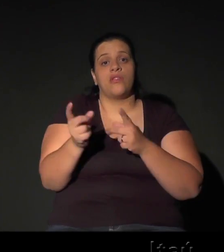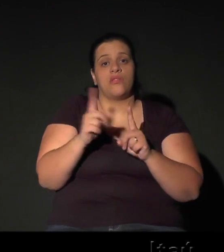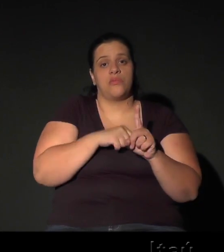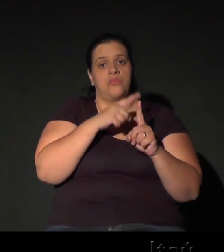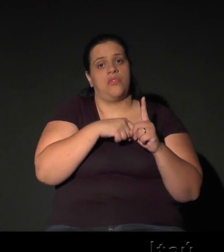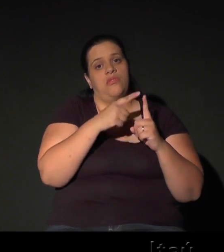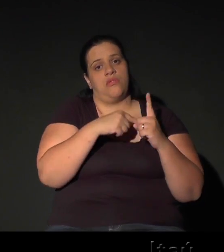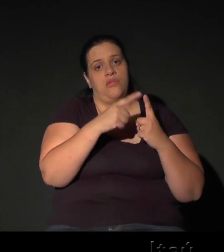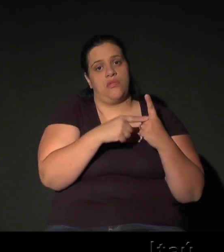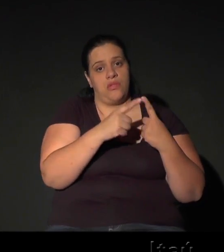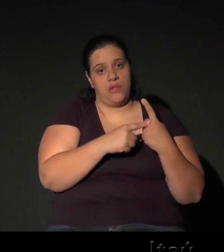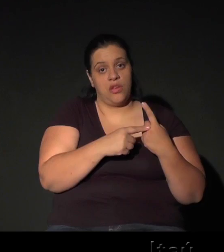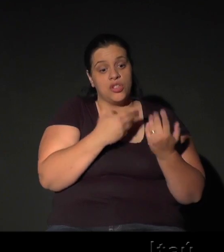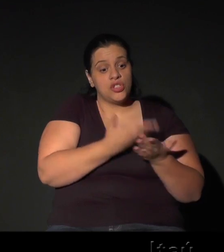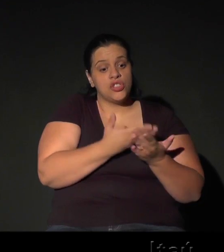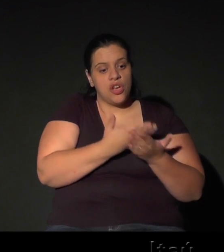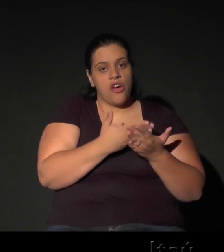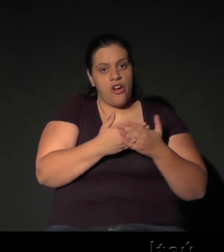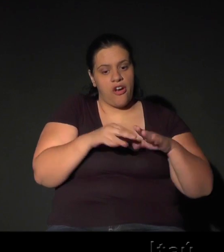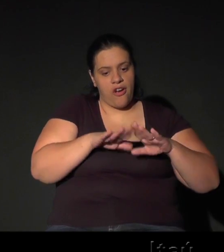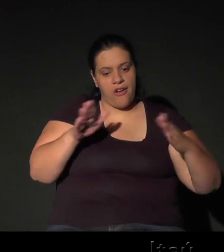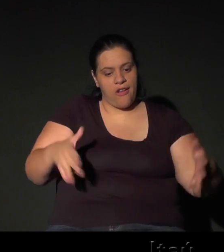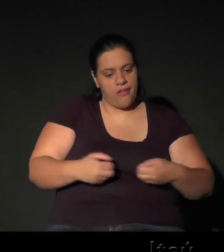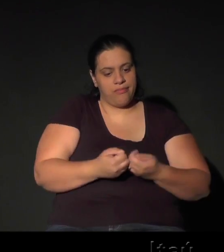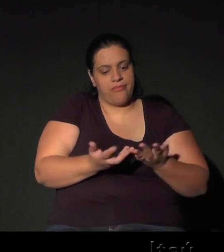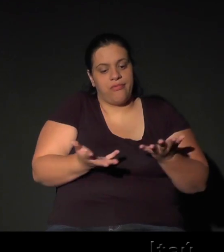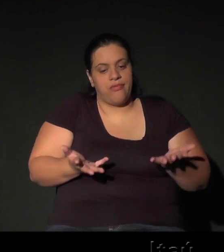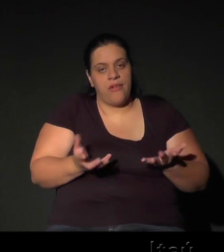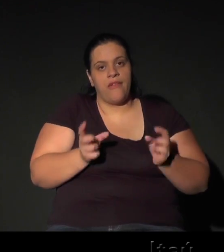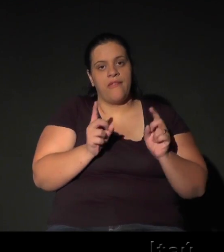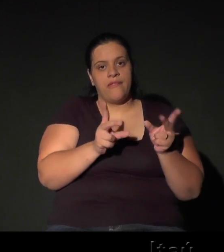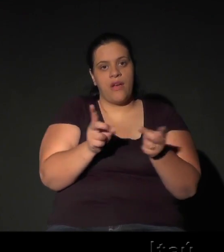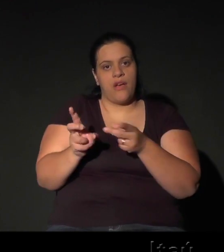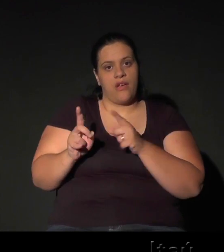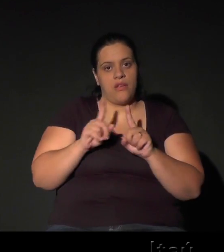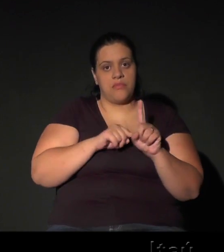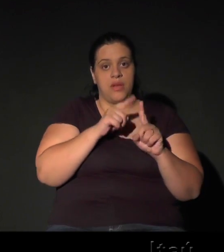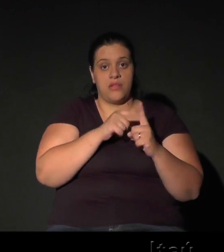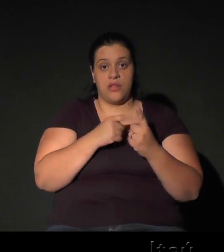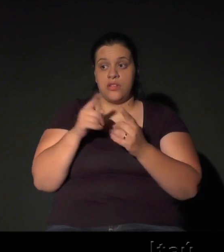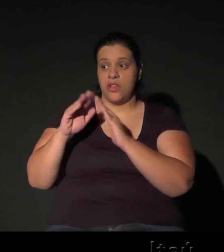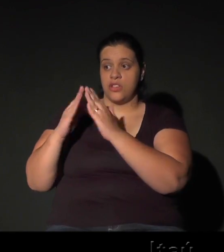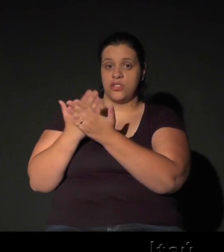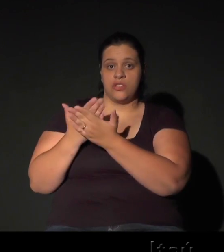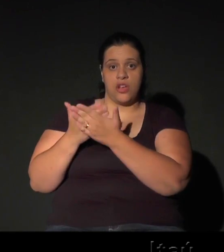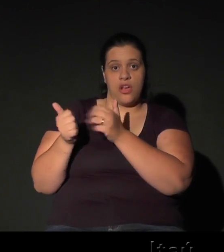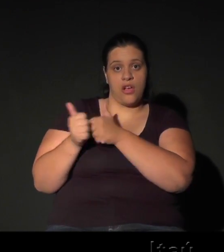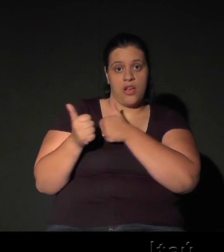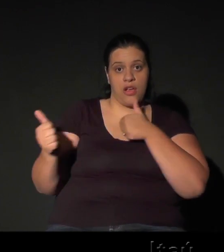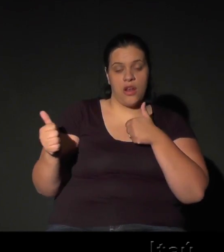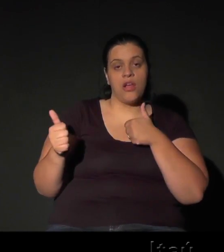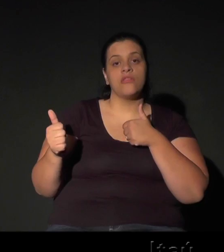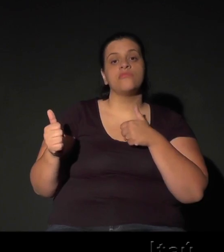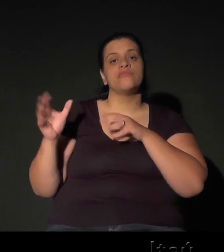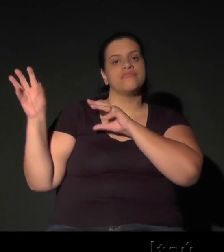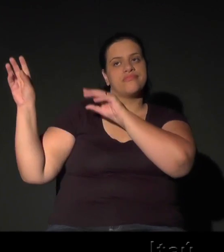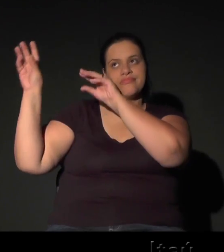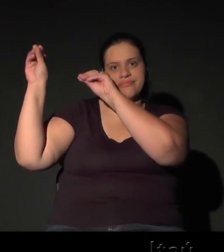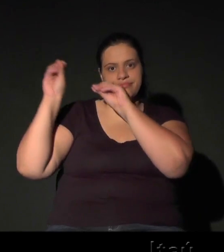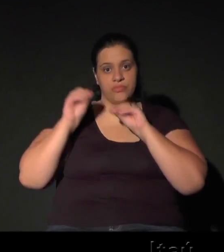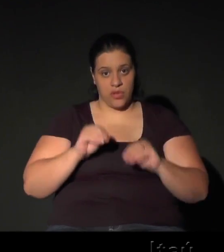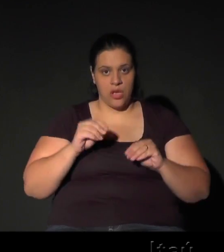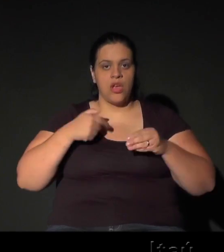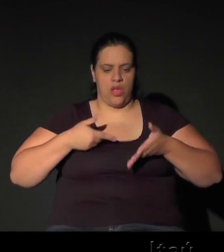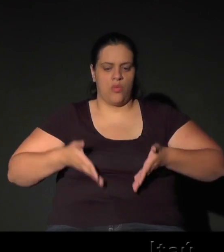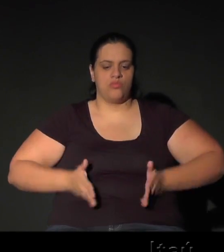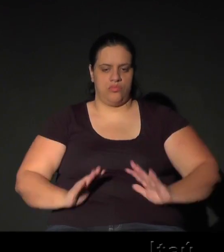ela vendia banana na porta da escola no né quando nós fizemos a imigração né eu